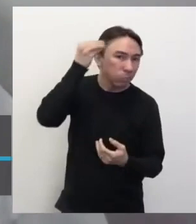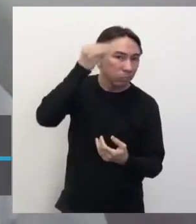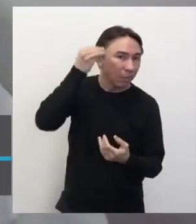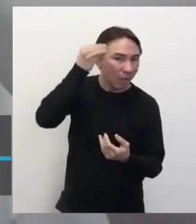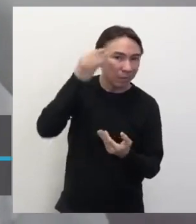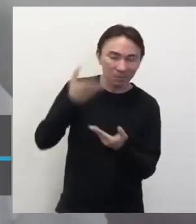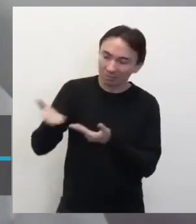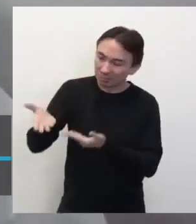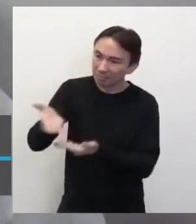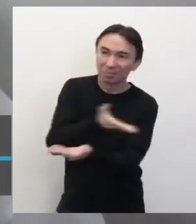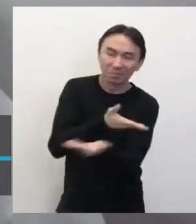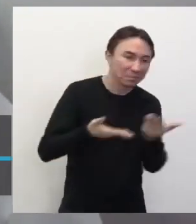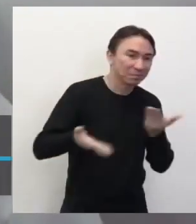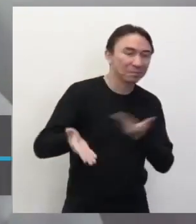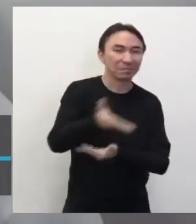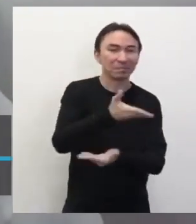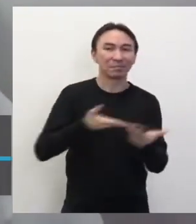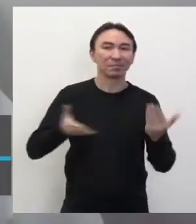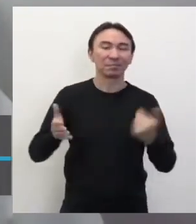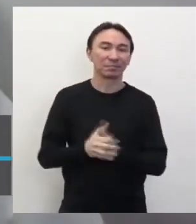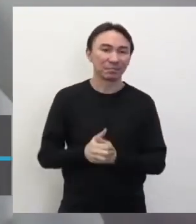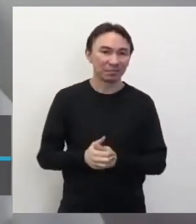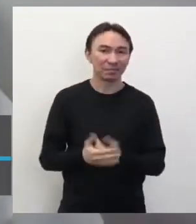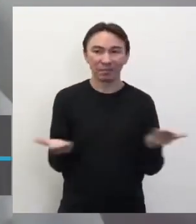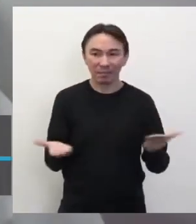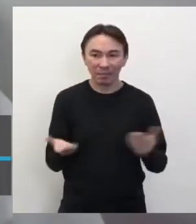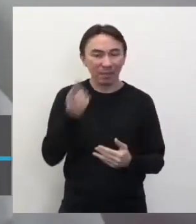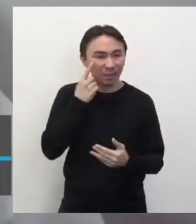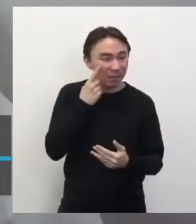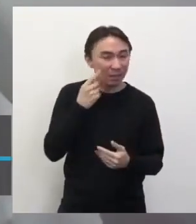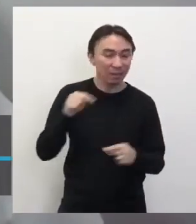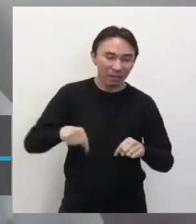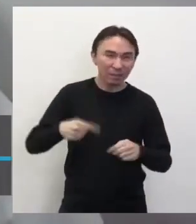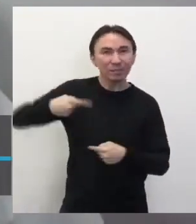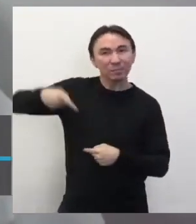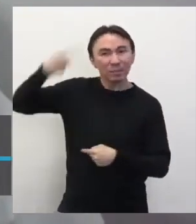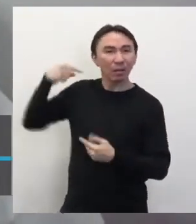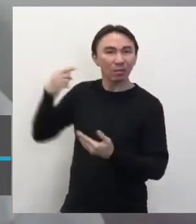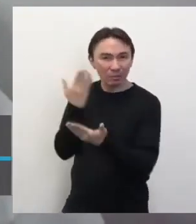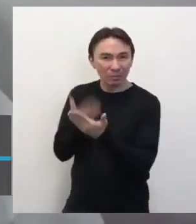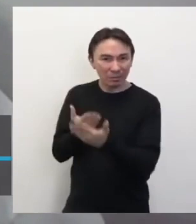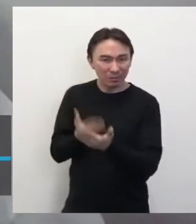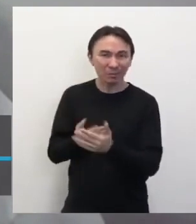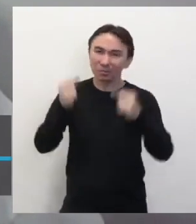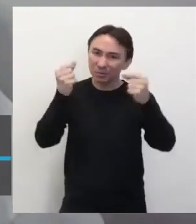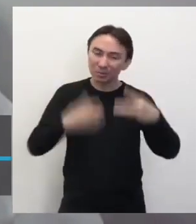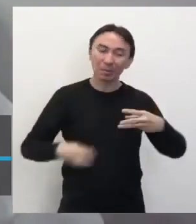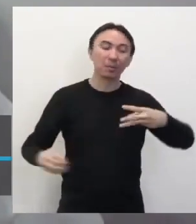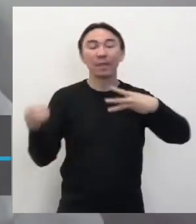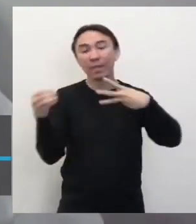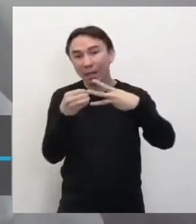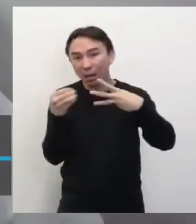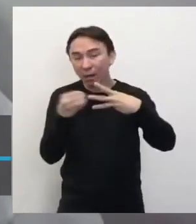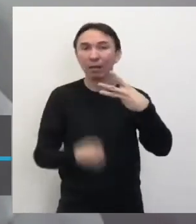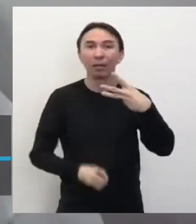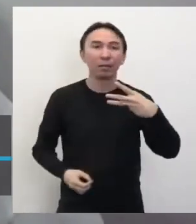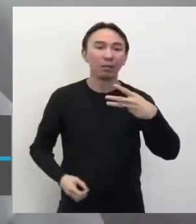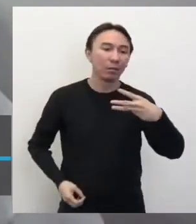bem. Então, conforme eu estava dizendo, nas aulas anteriores aí a gente falou sobre células, células procarionte,